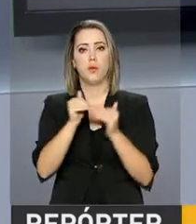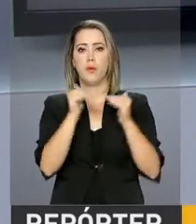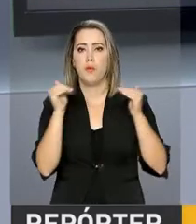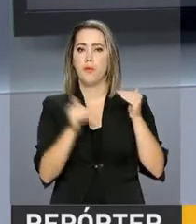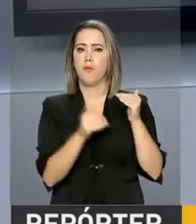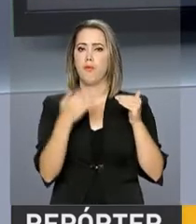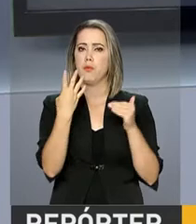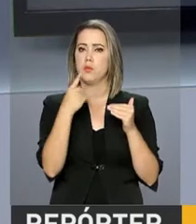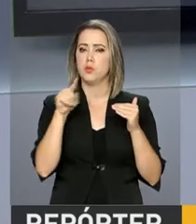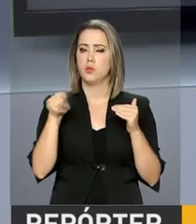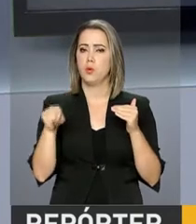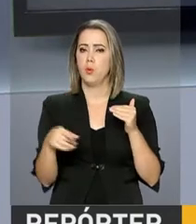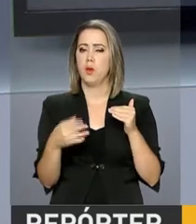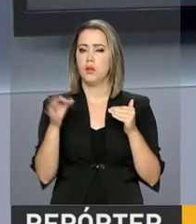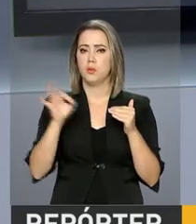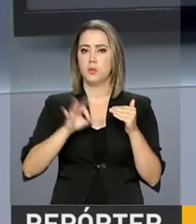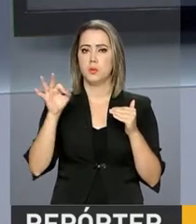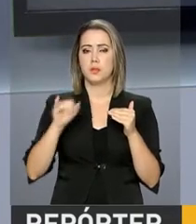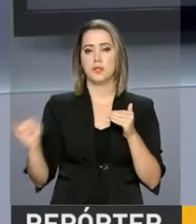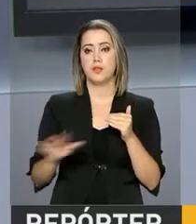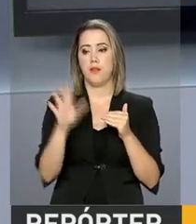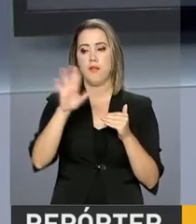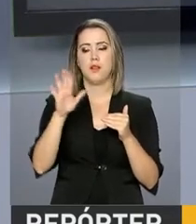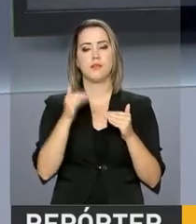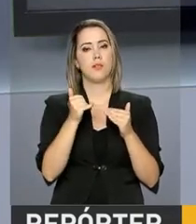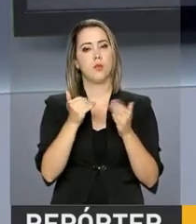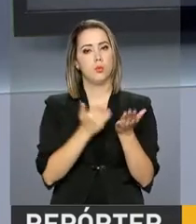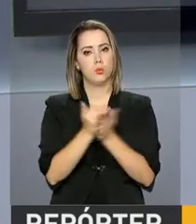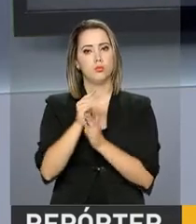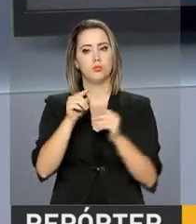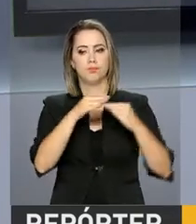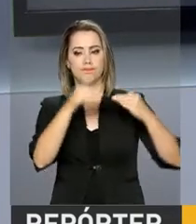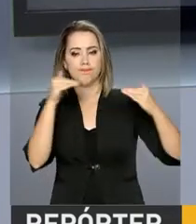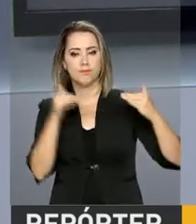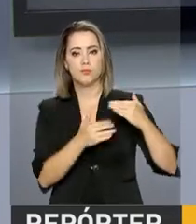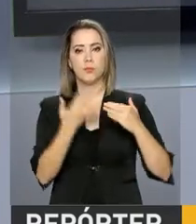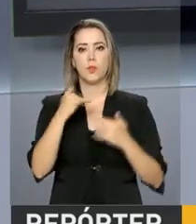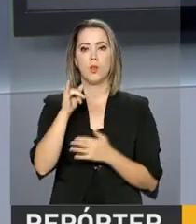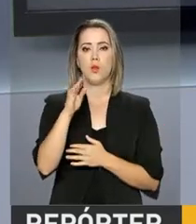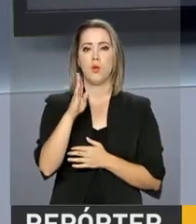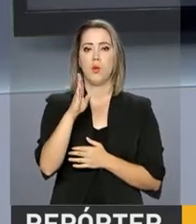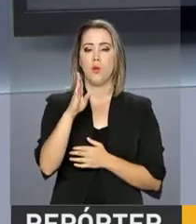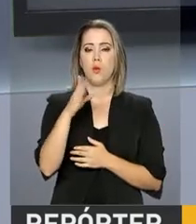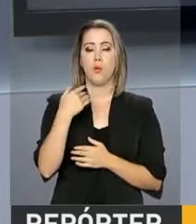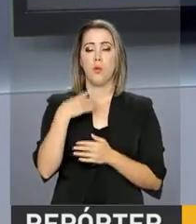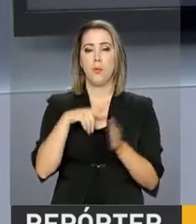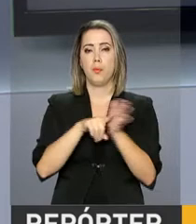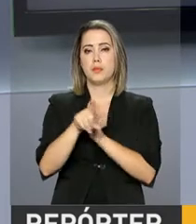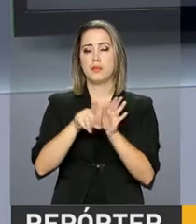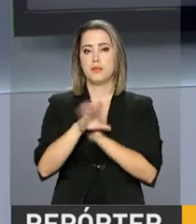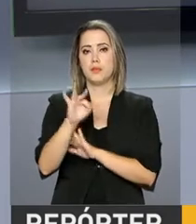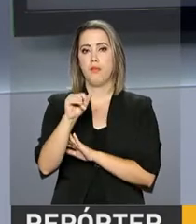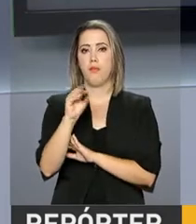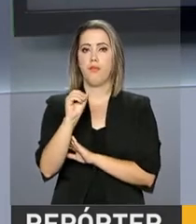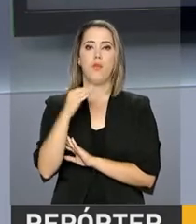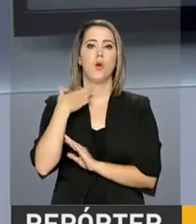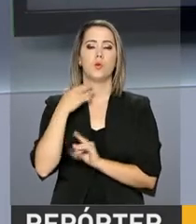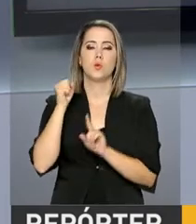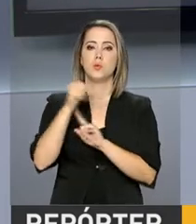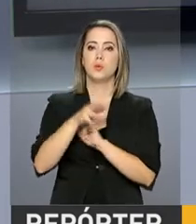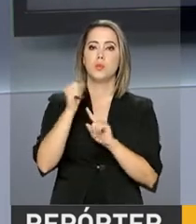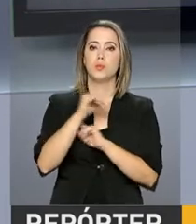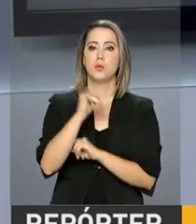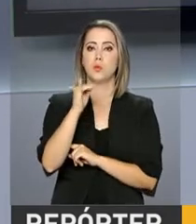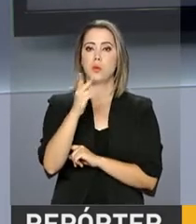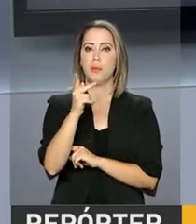este ano de acordo com o boletim focus divulgado semanalmente pelo banco central a expectativa para o ipc a agora